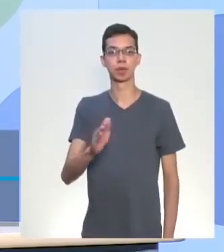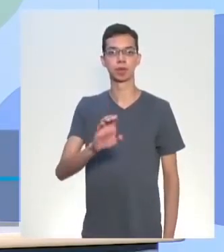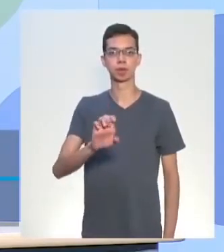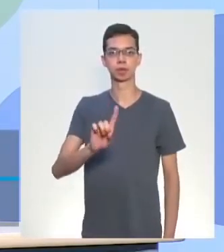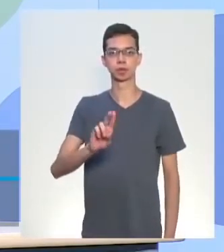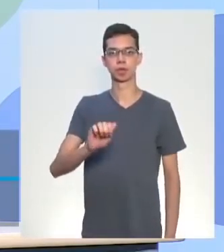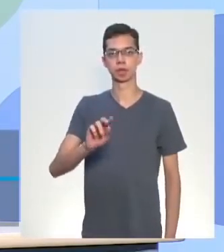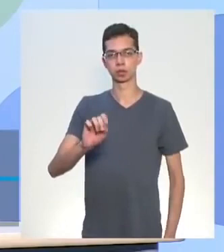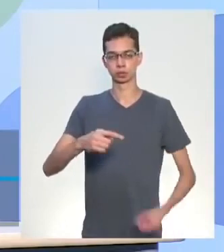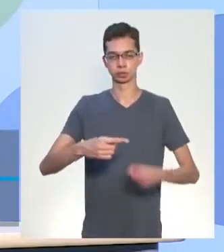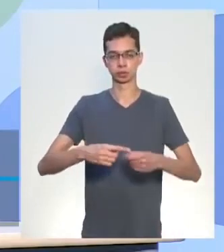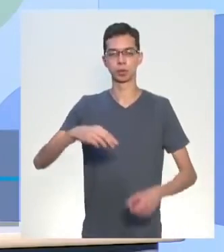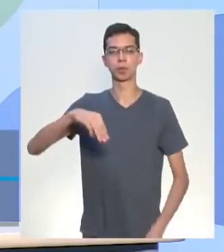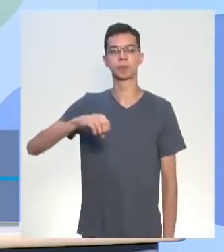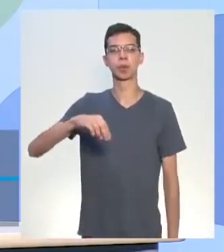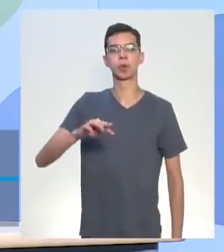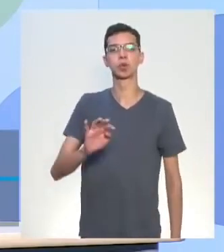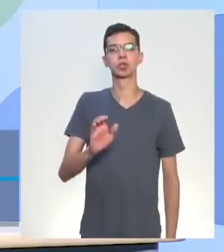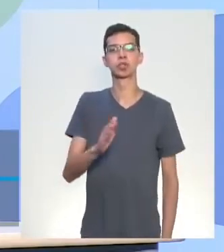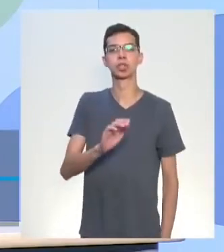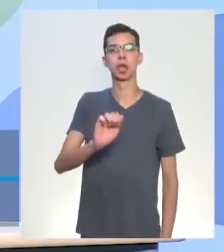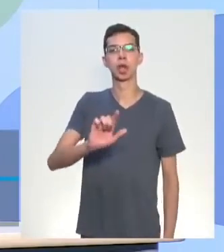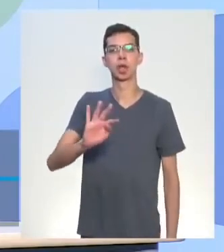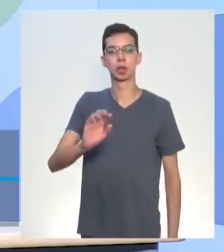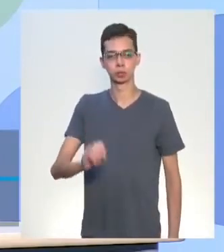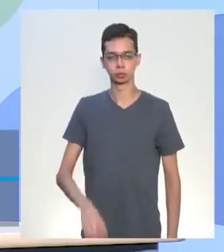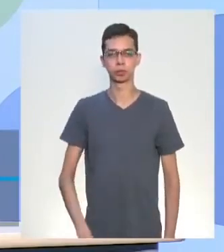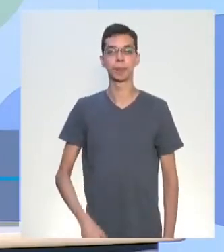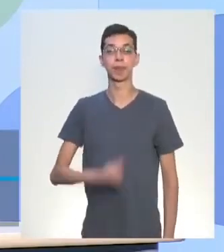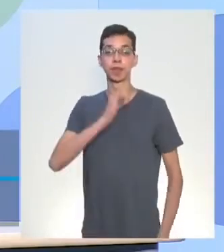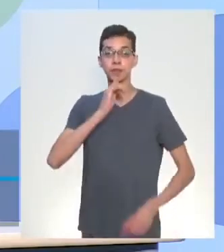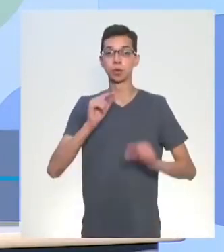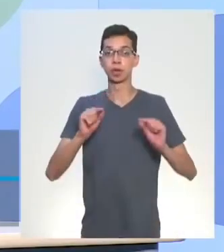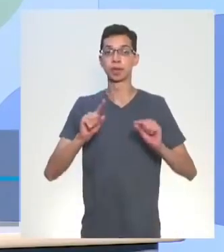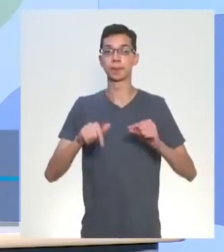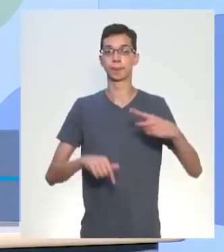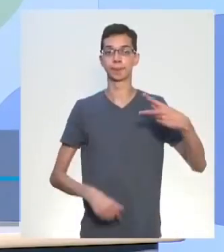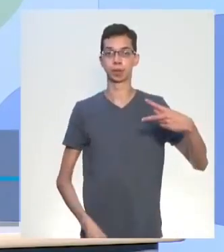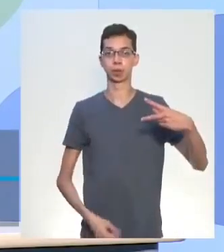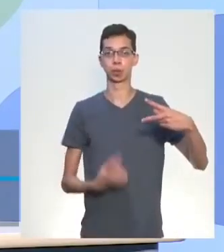Alto, perímetro, foi até além, Viviane, perímetro 1,4 e área